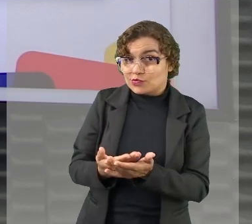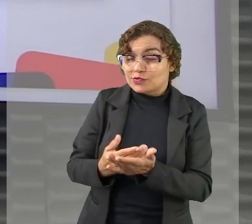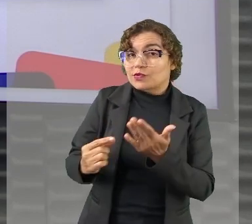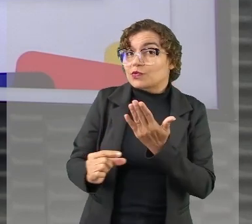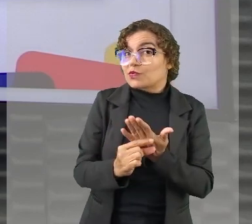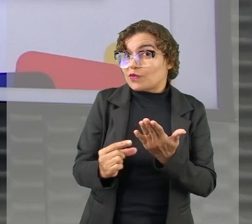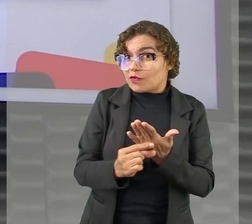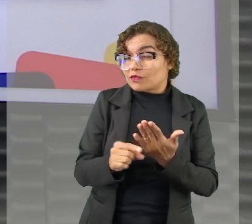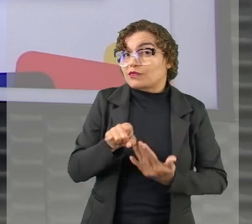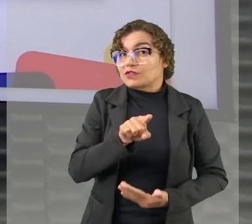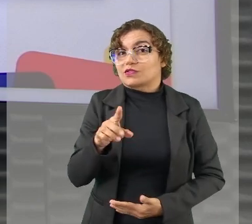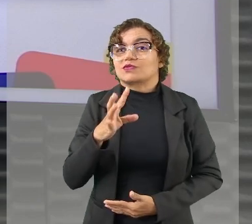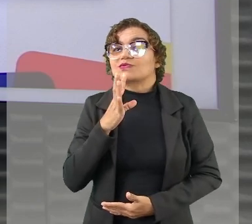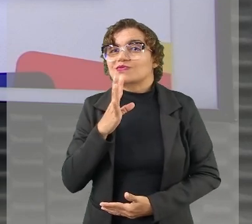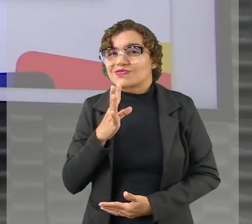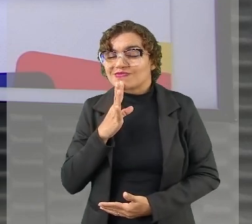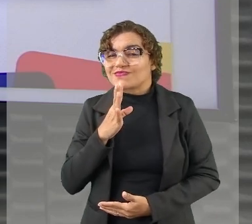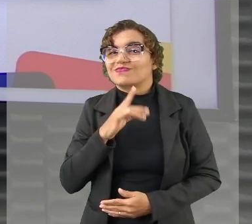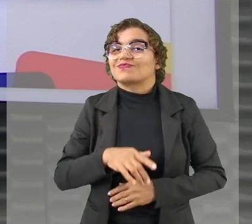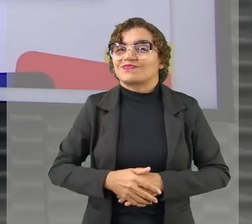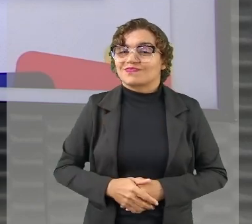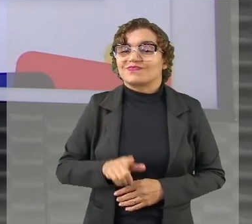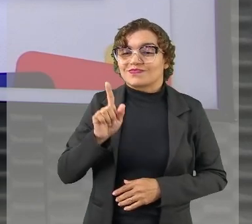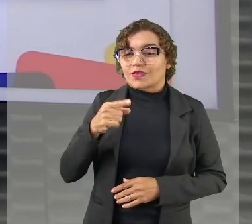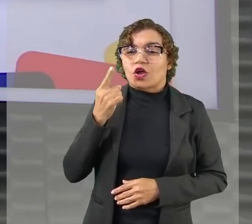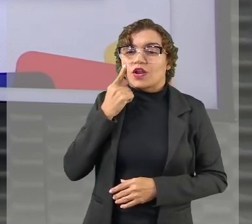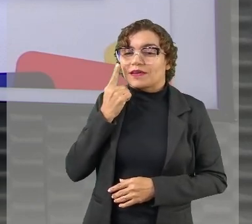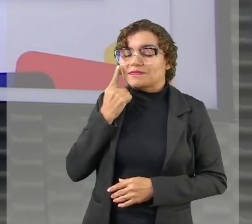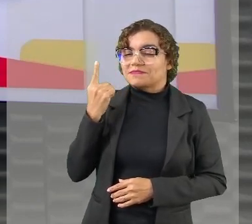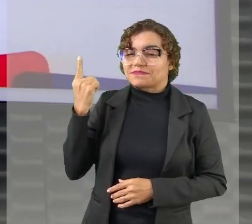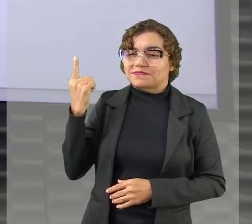ouviram falar sobre o nome dele, que é